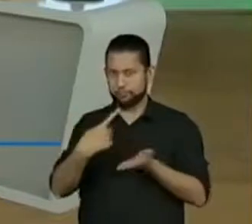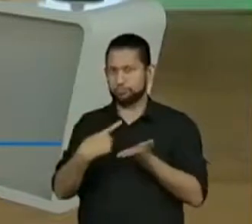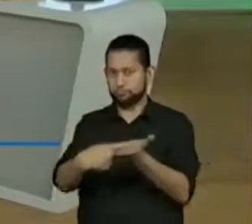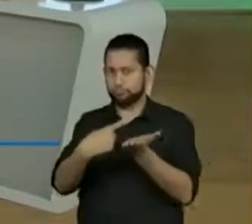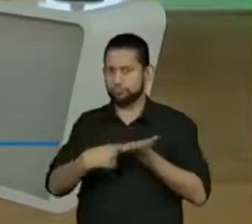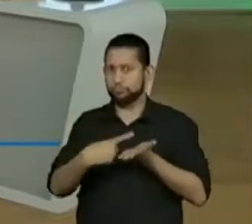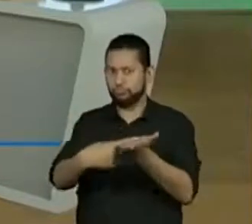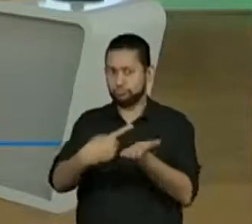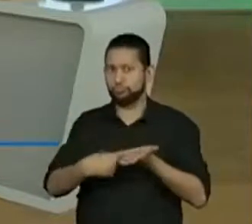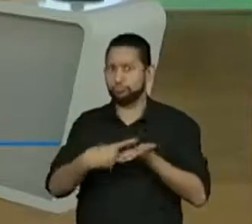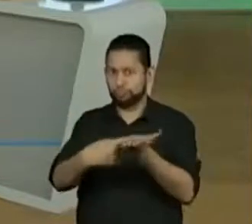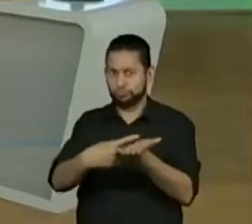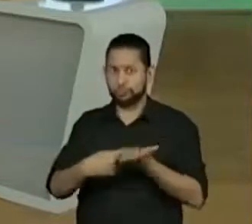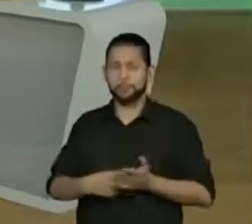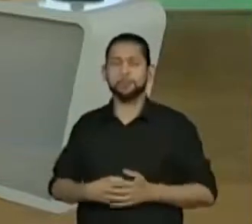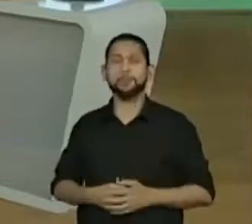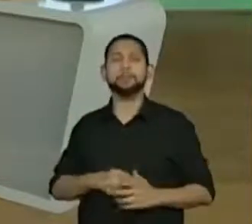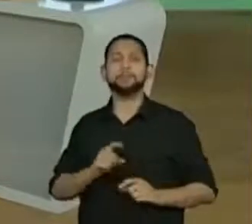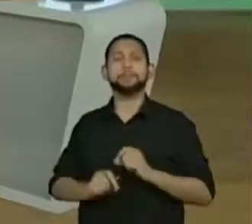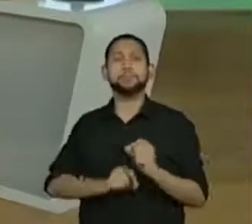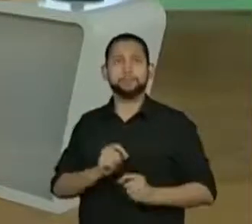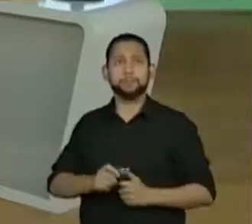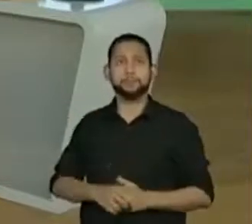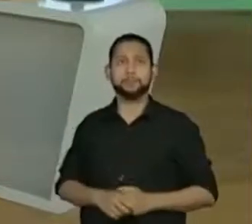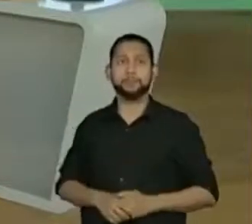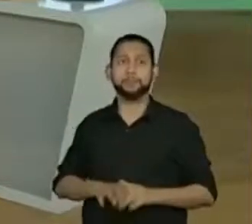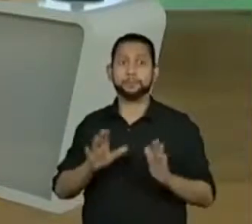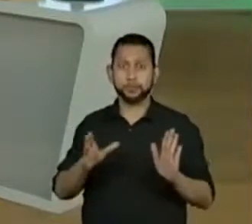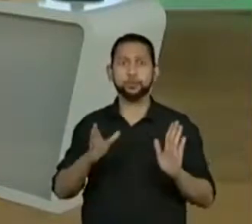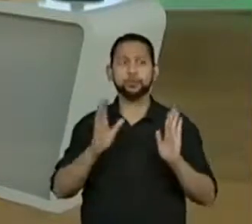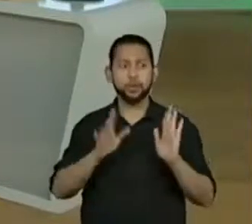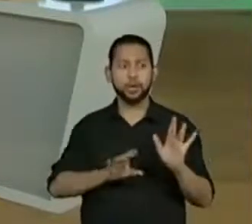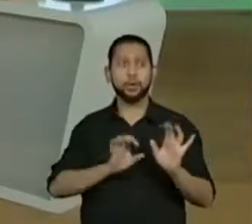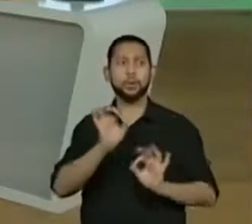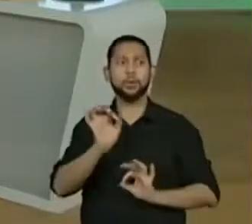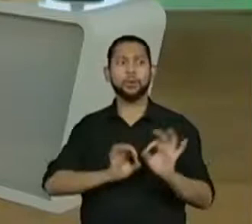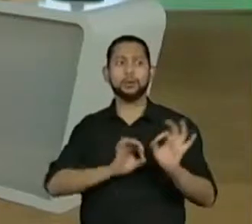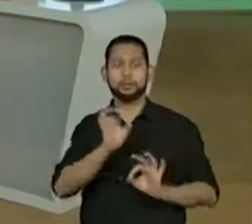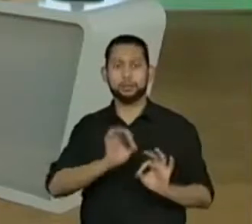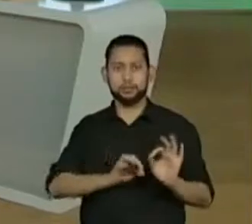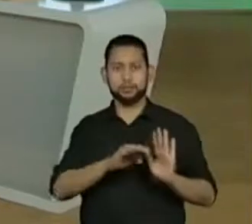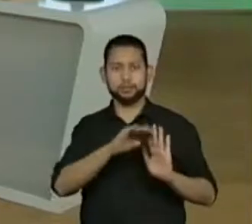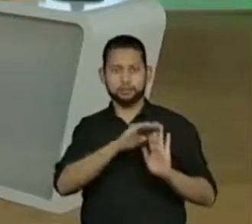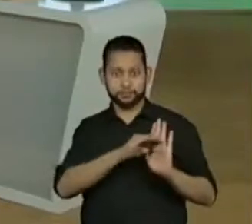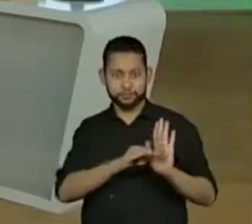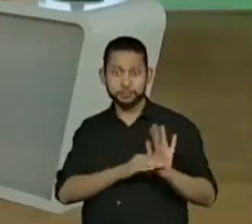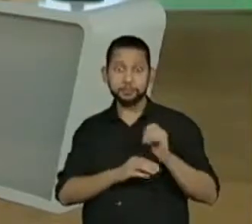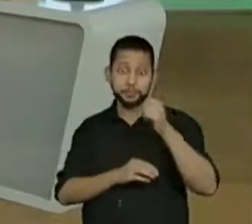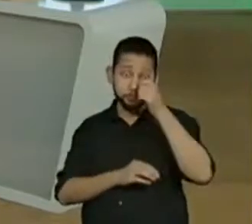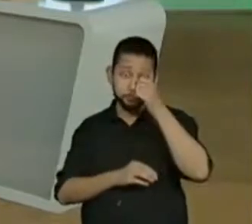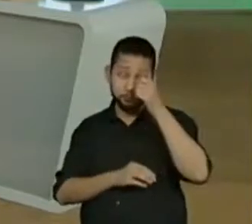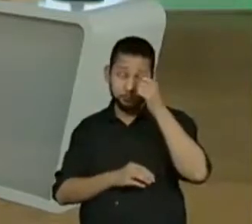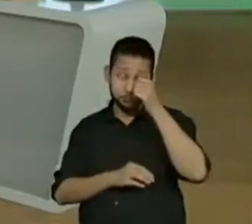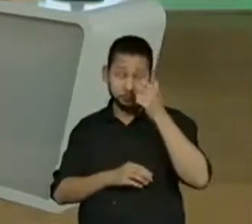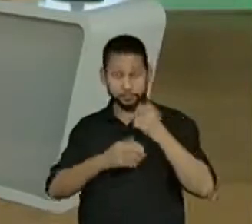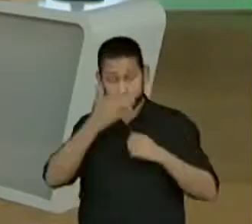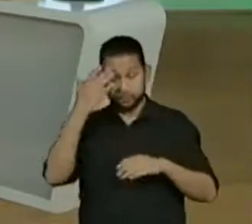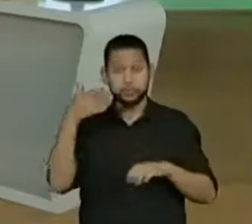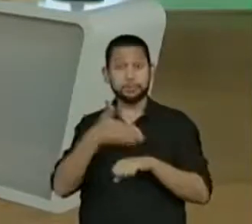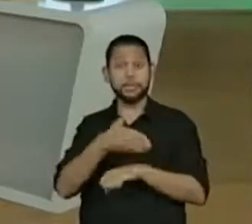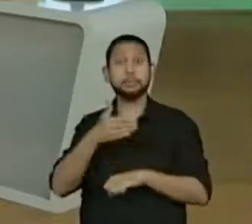caneta aqui o seguinte roteiro organizado participantes apresentados